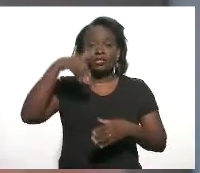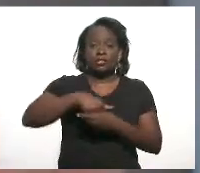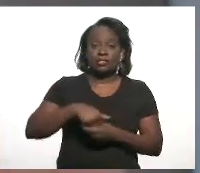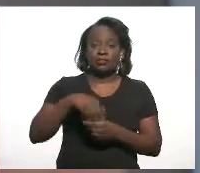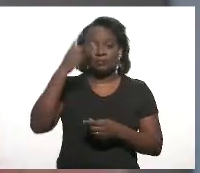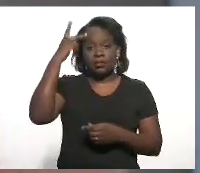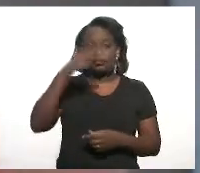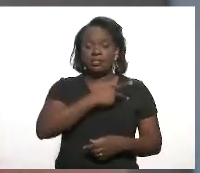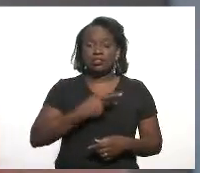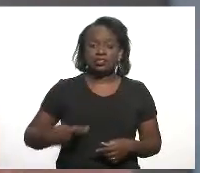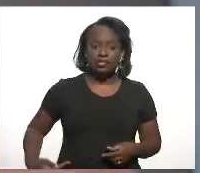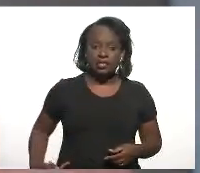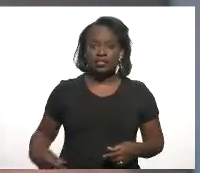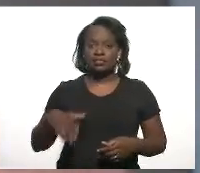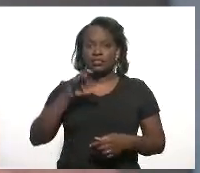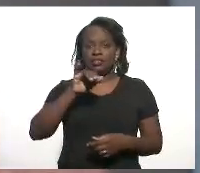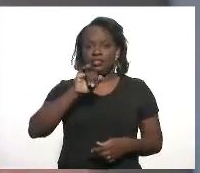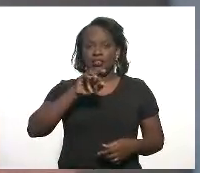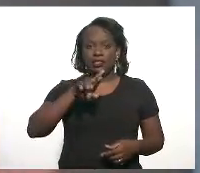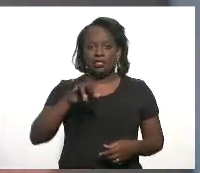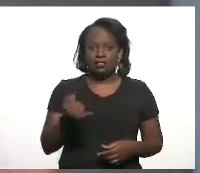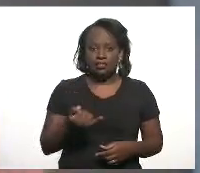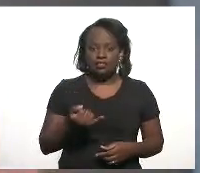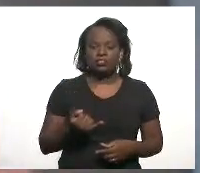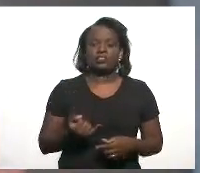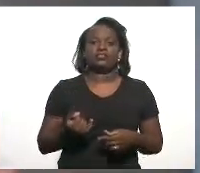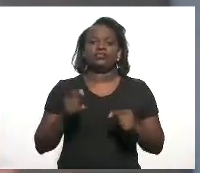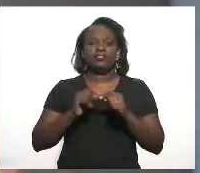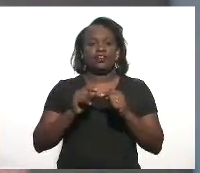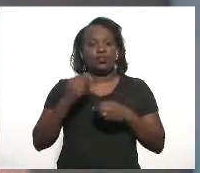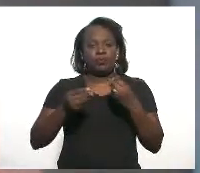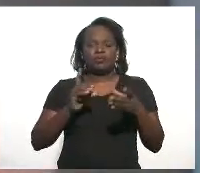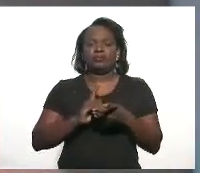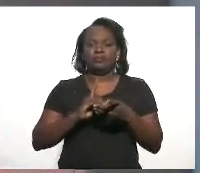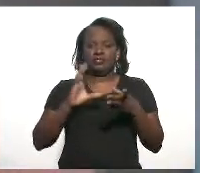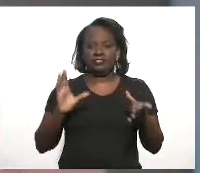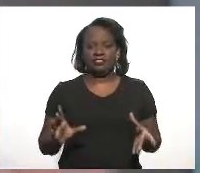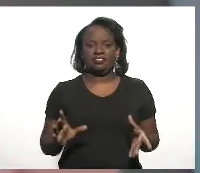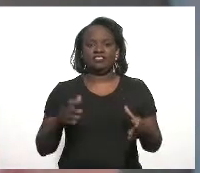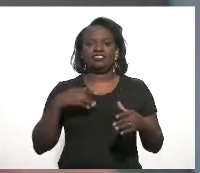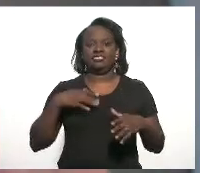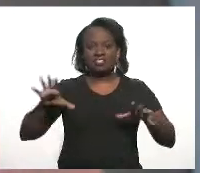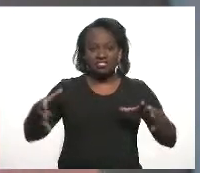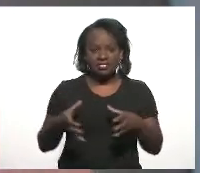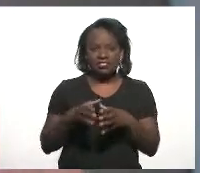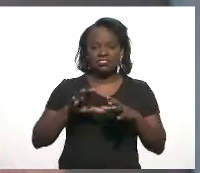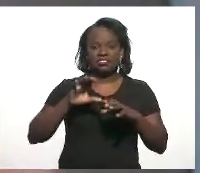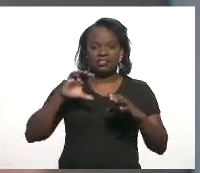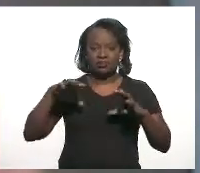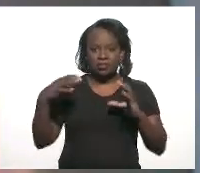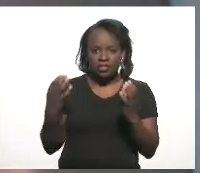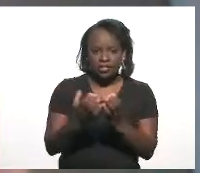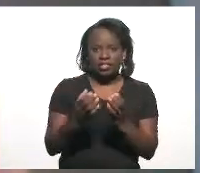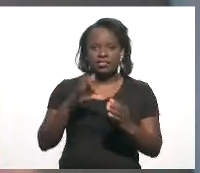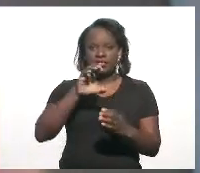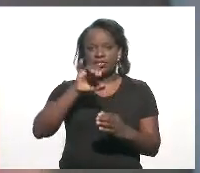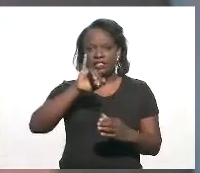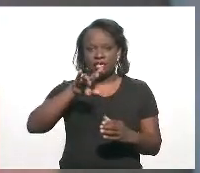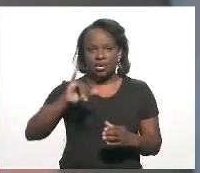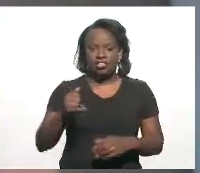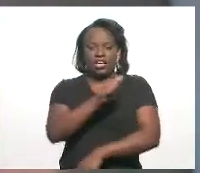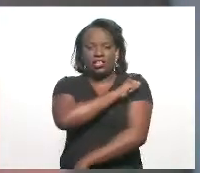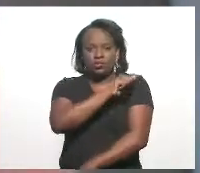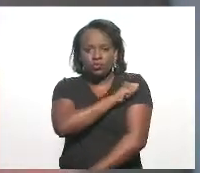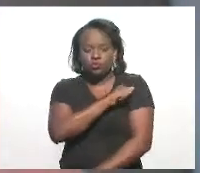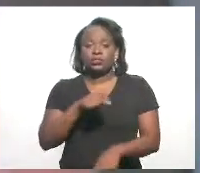presidência da Fundação CCERJ como feita de uma forma democrática, com a participação da comunidade da CCERJ, estudantes,